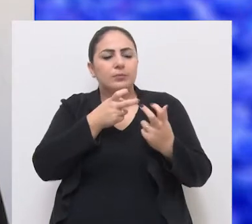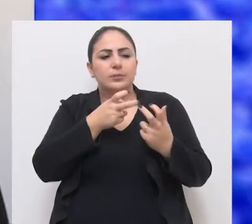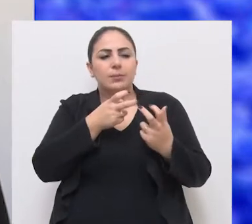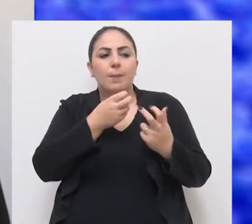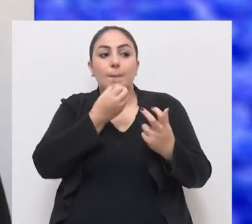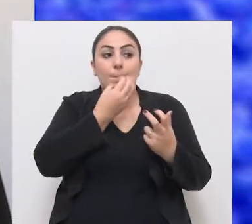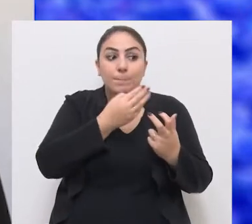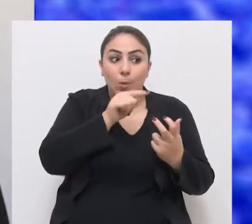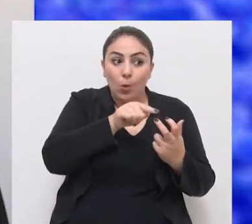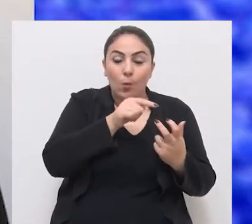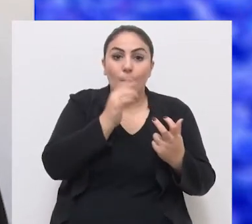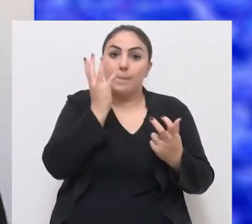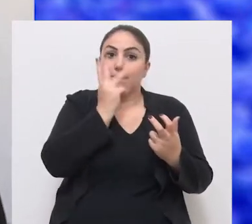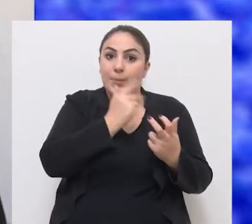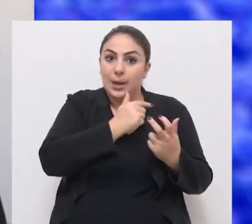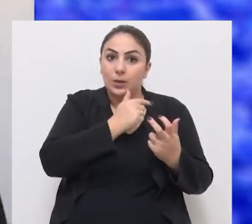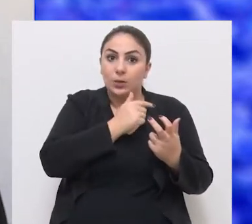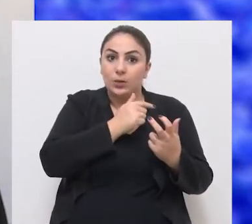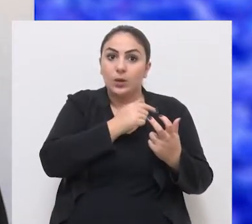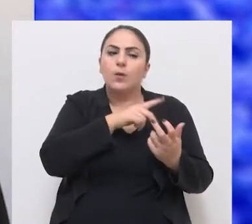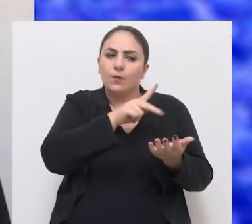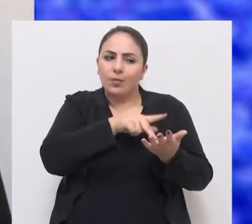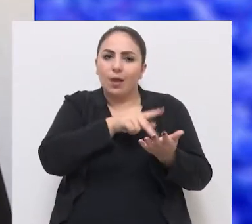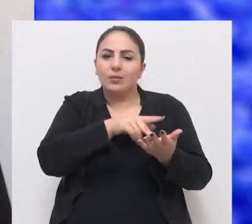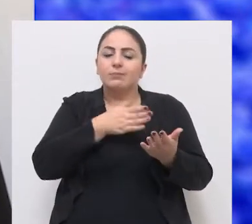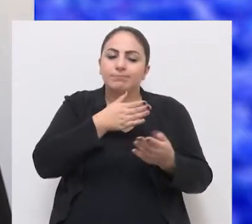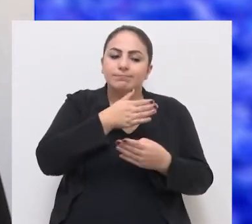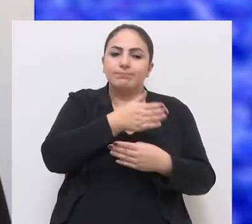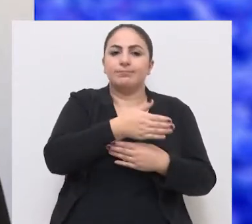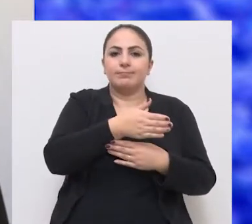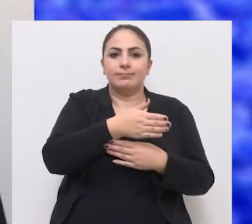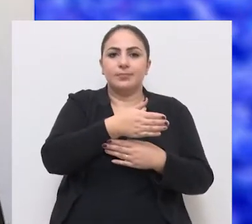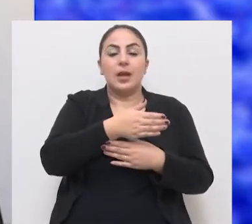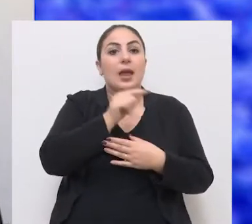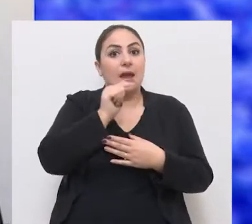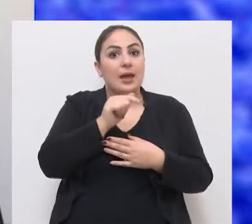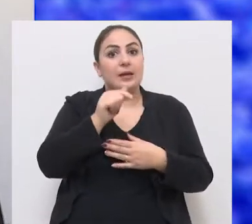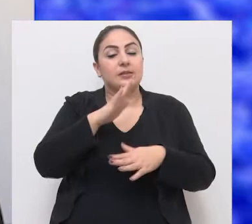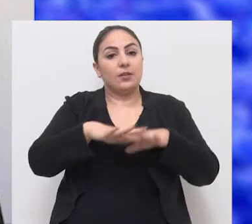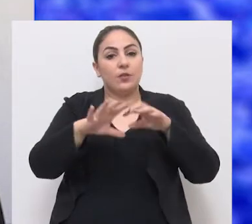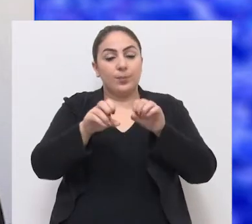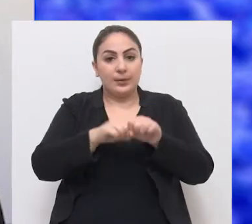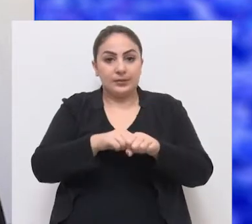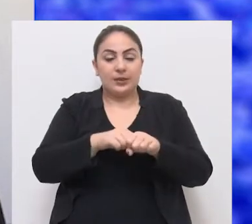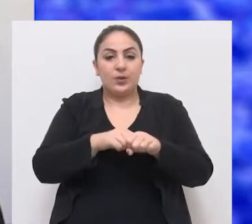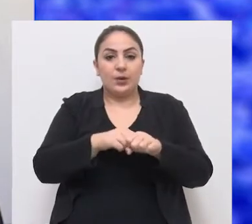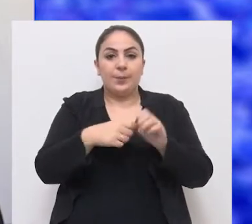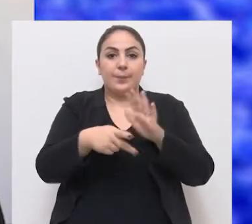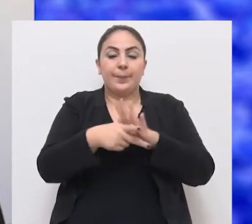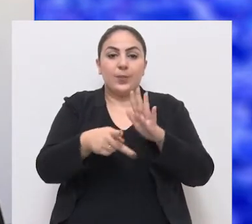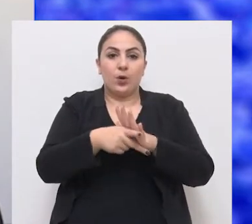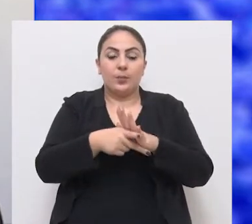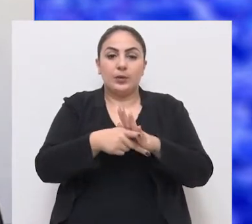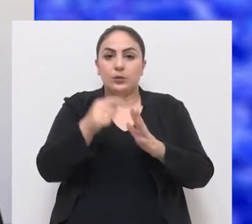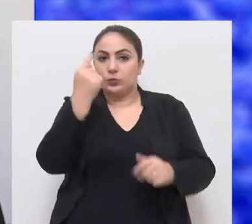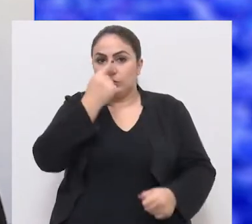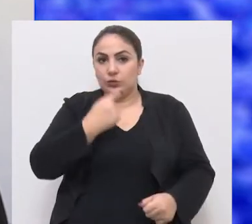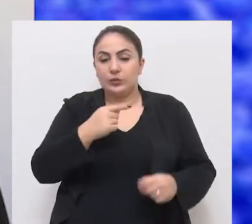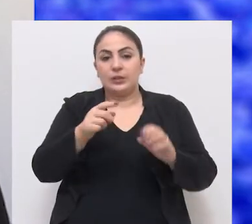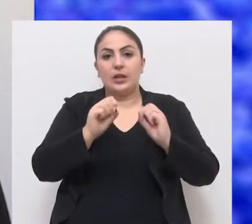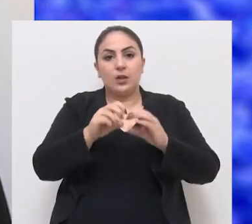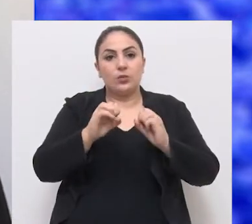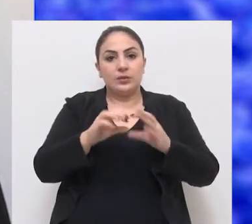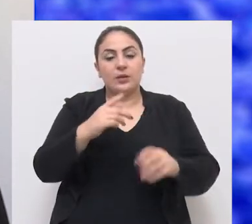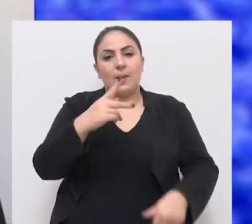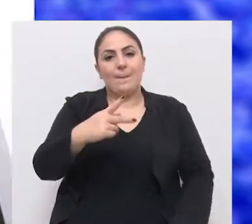que é bom, aquilo que é belo e aquilo que é verdadeiro. Essa é a formação do indivíduo através